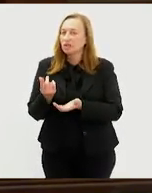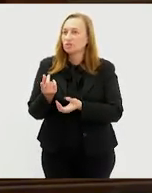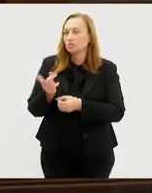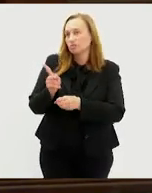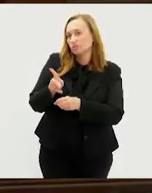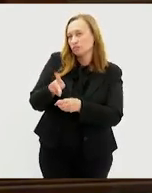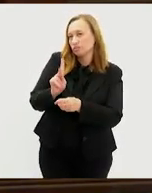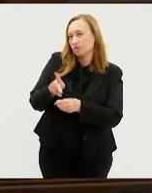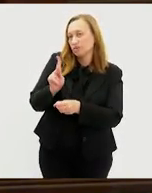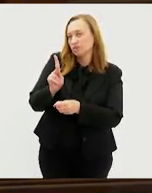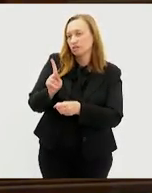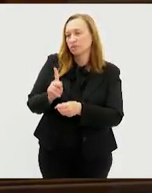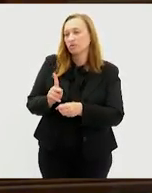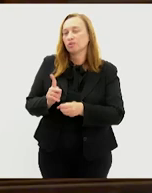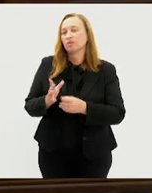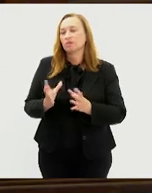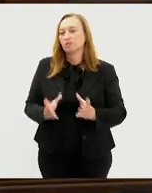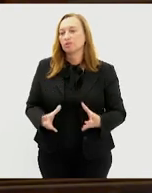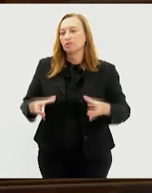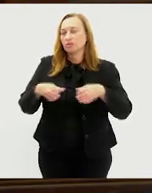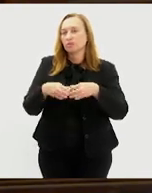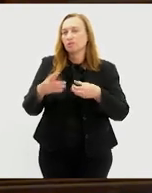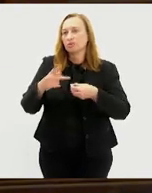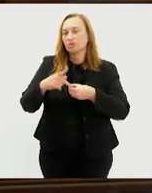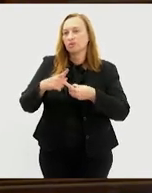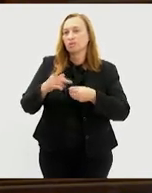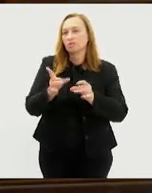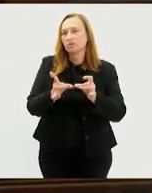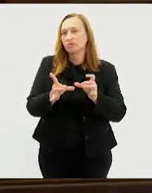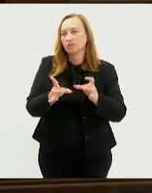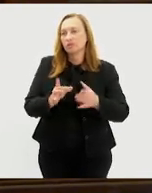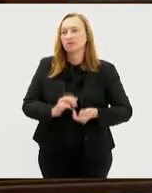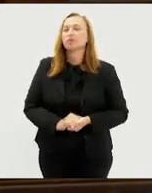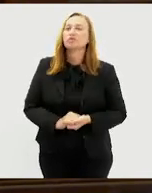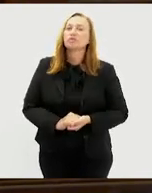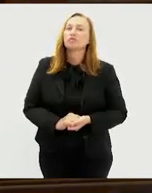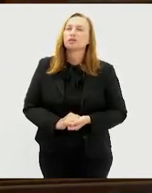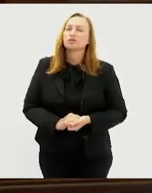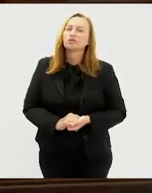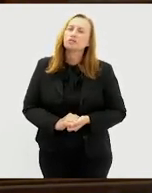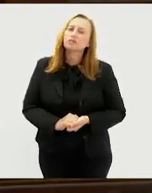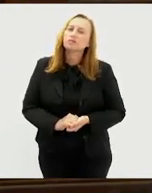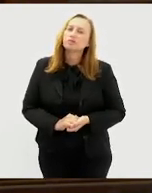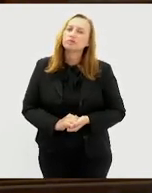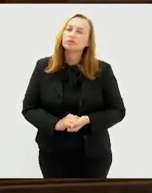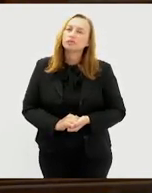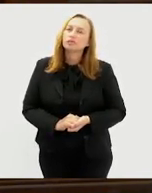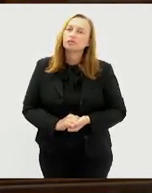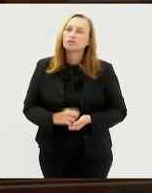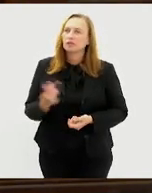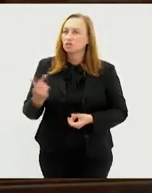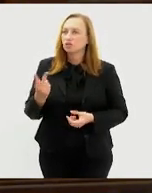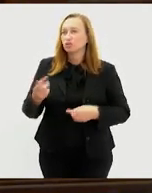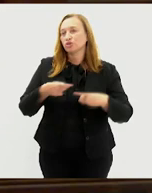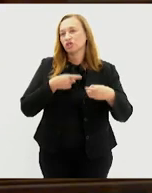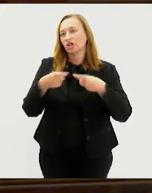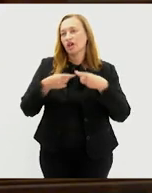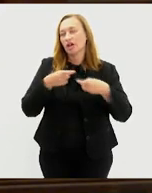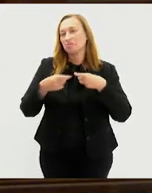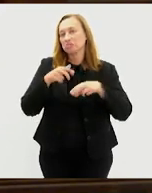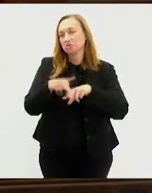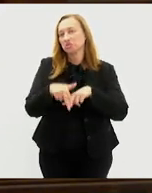tem tido tem estado em níveis altos função das duas guerras